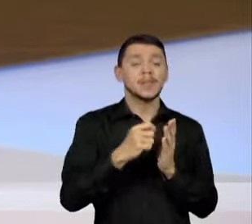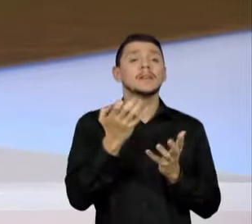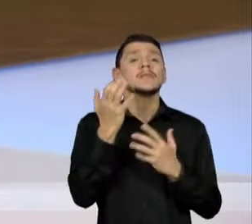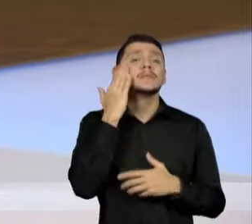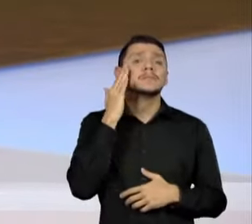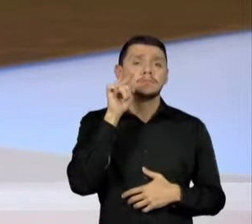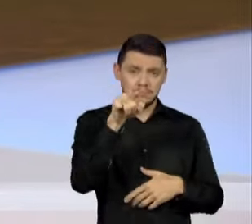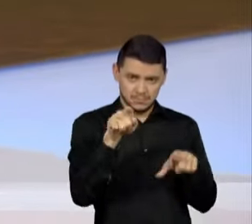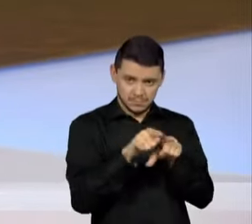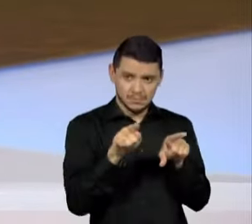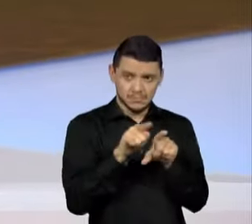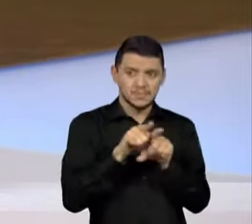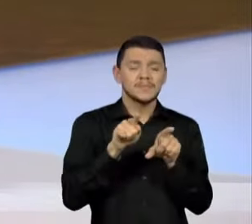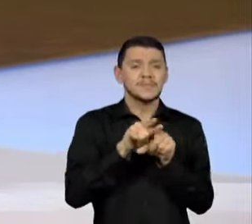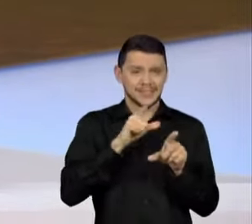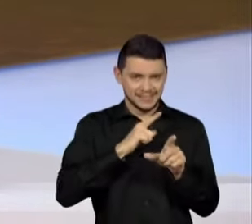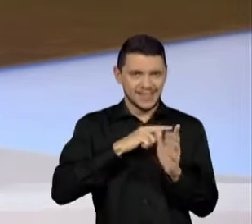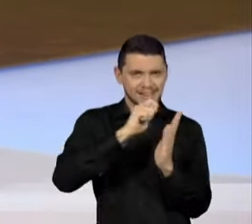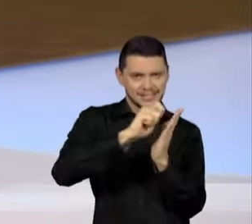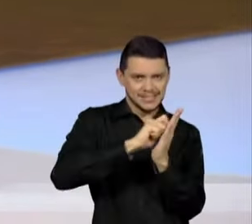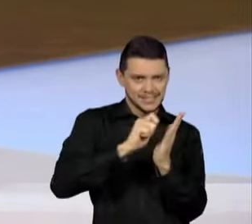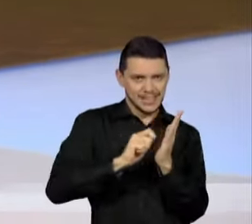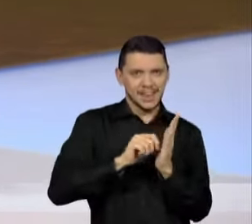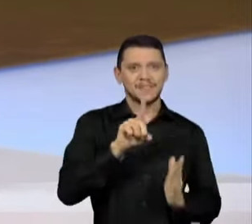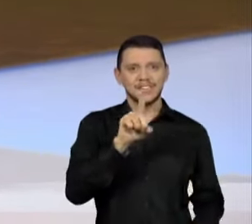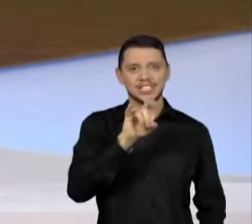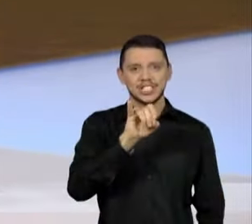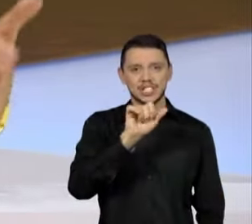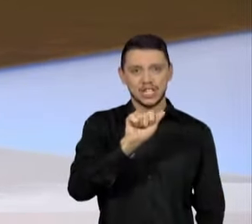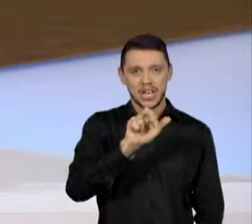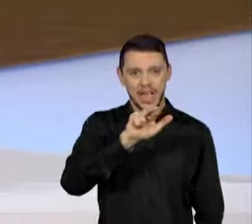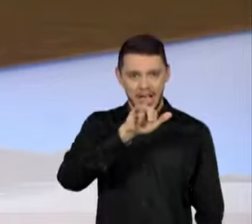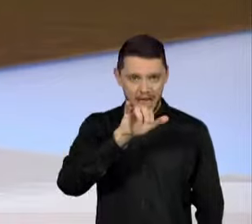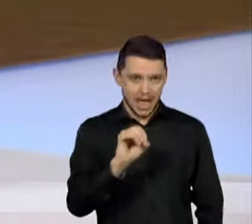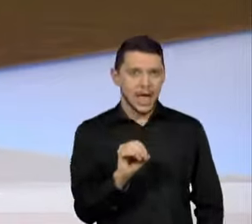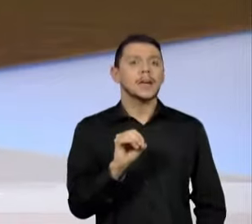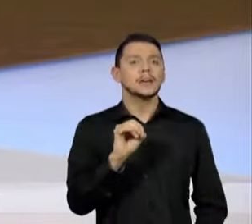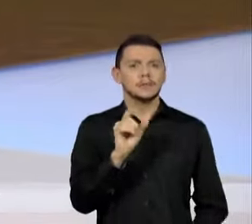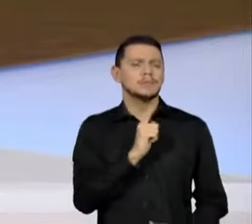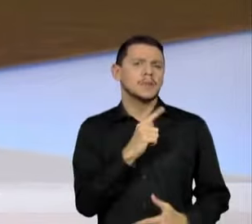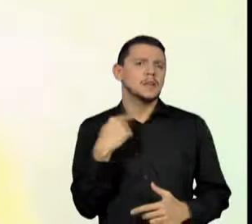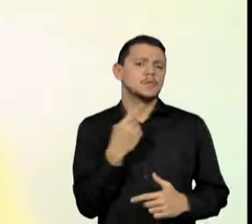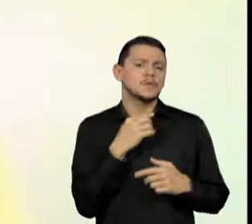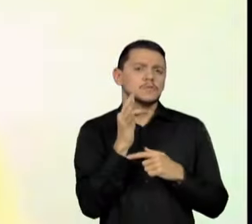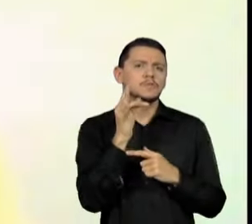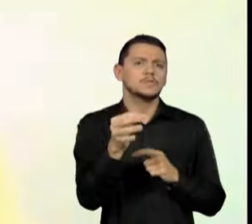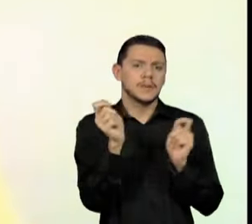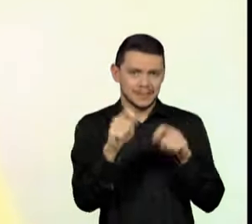e se a gente vai ter a chance de ler os diários de Conceição Evaristo em breve.